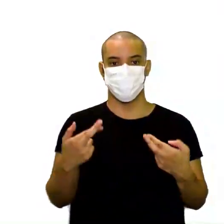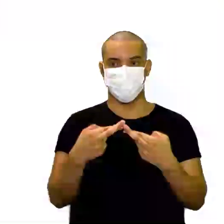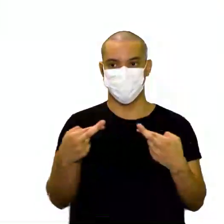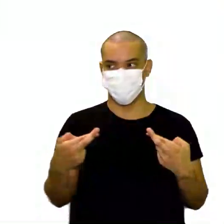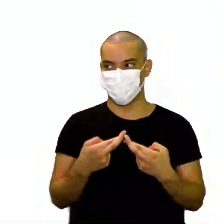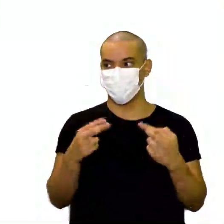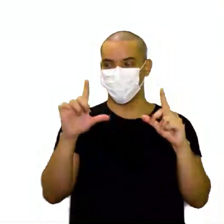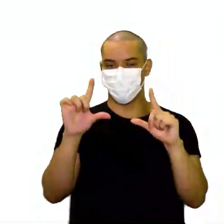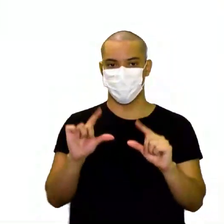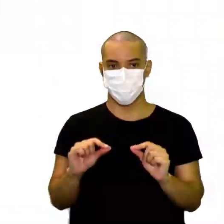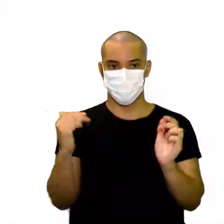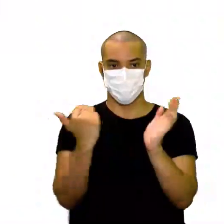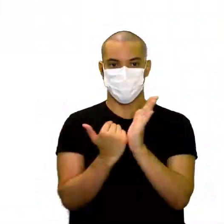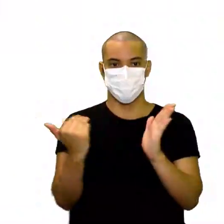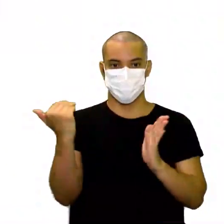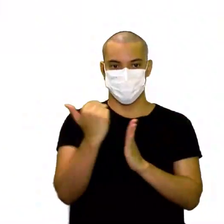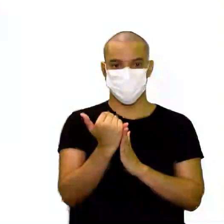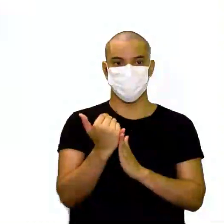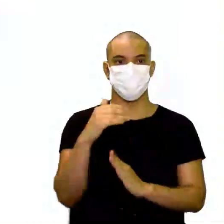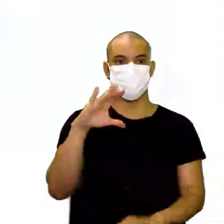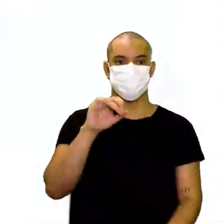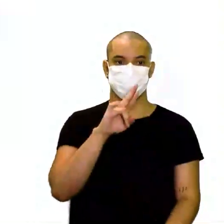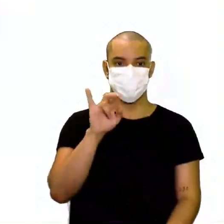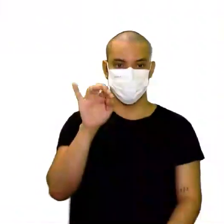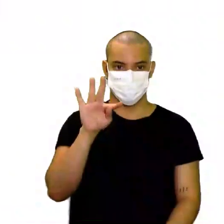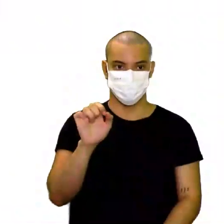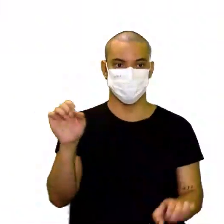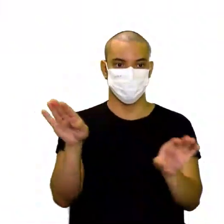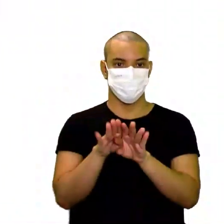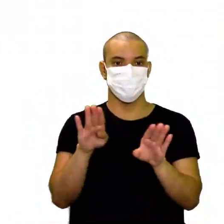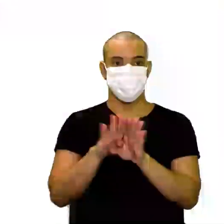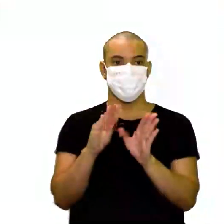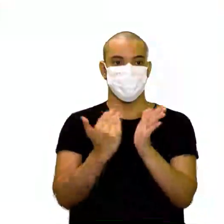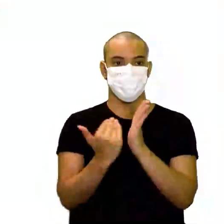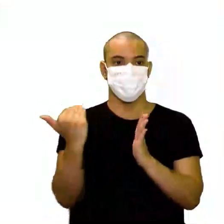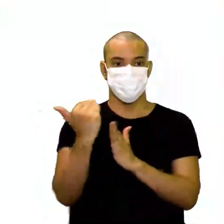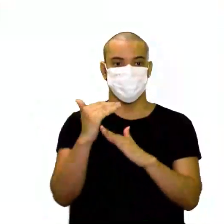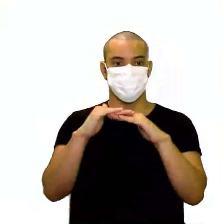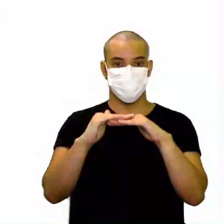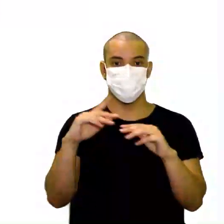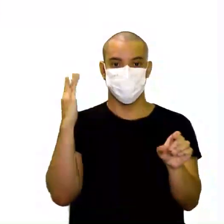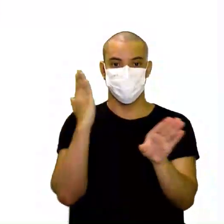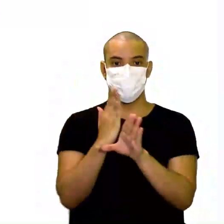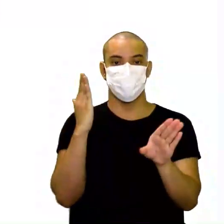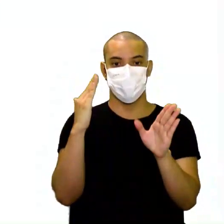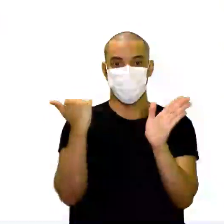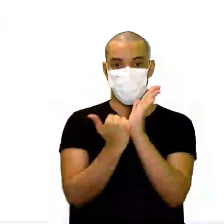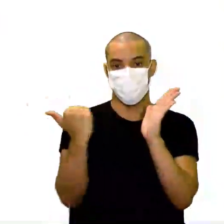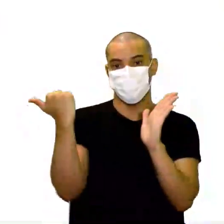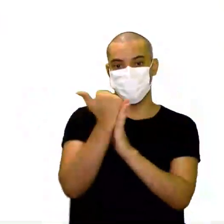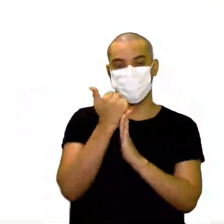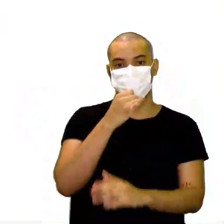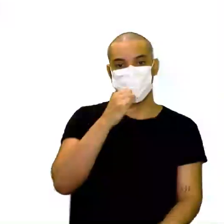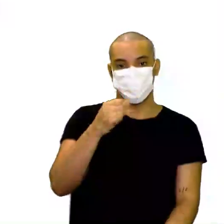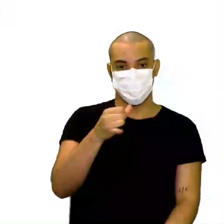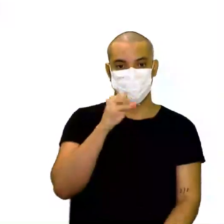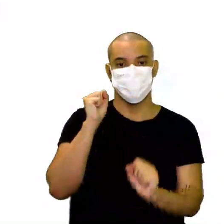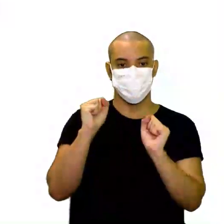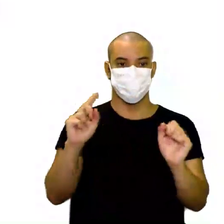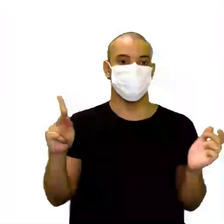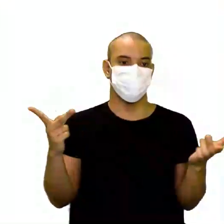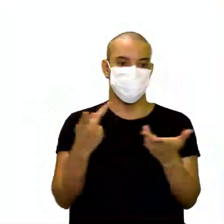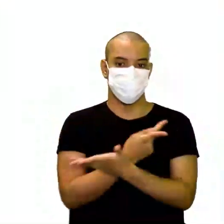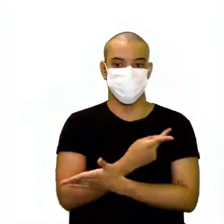elétrica, aumentou a corrente. O superaquecimento da fiação, devido a esse aumento da corrente elétrica, pode